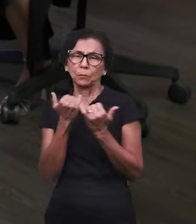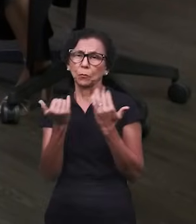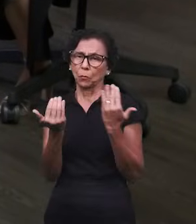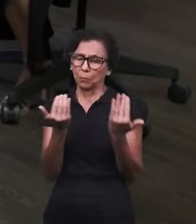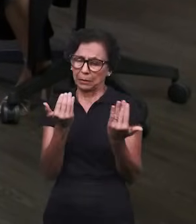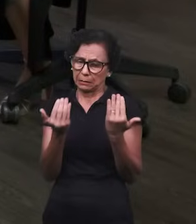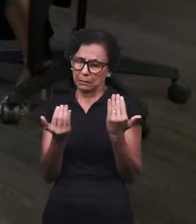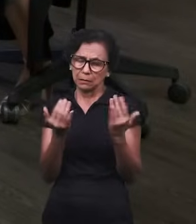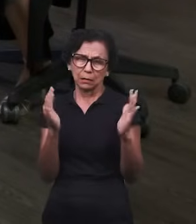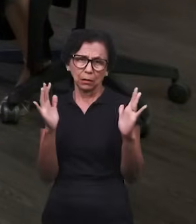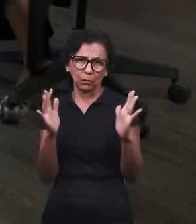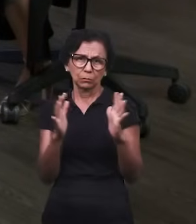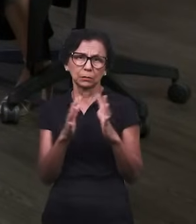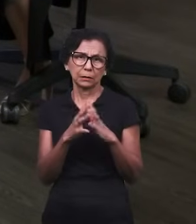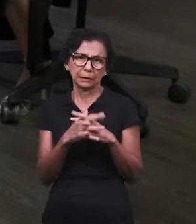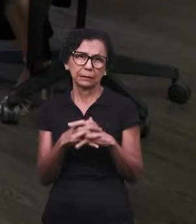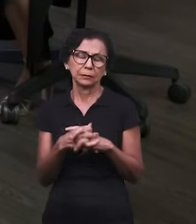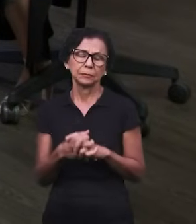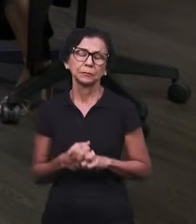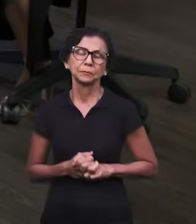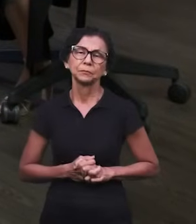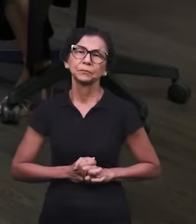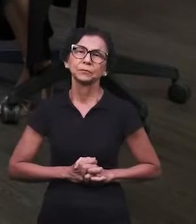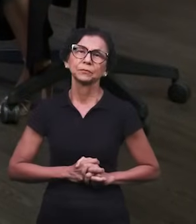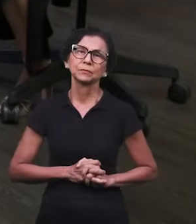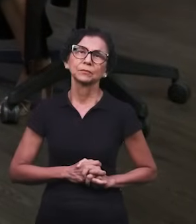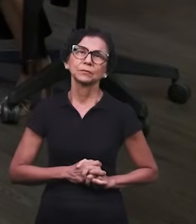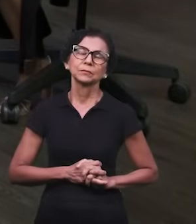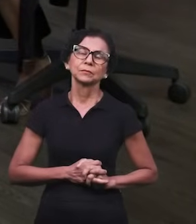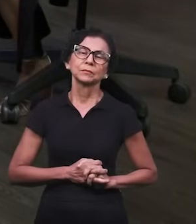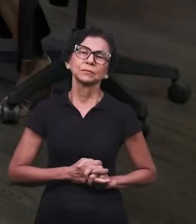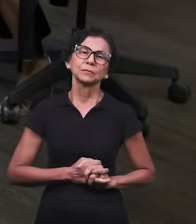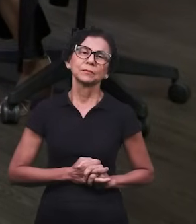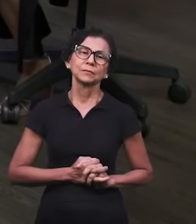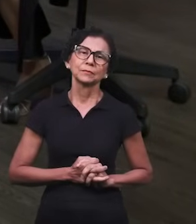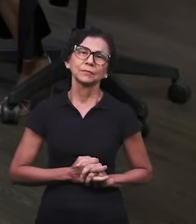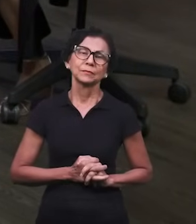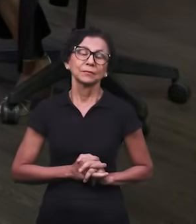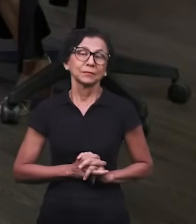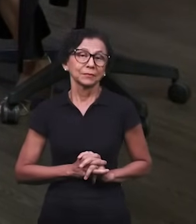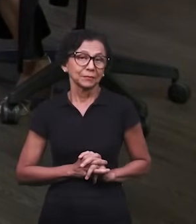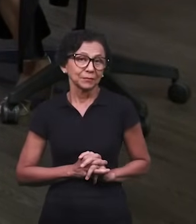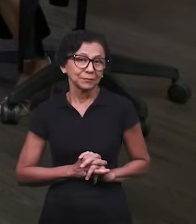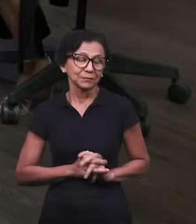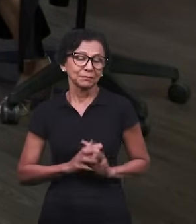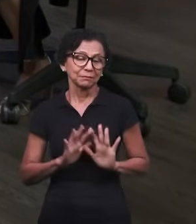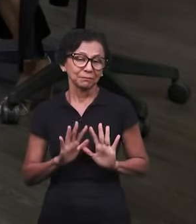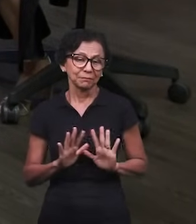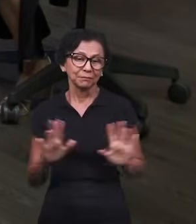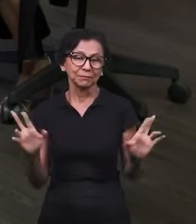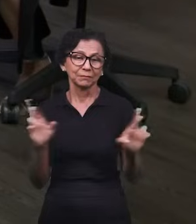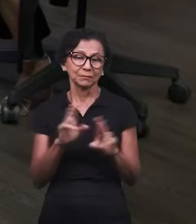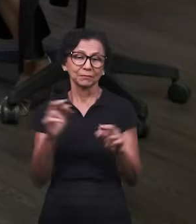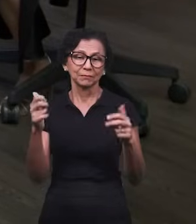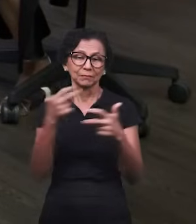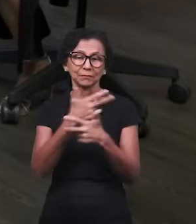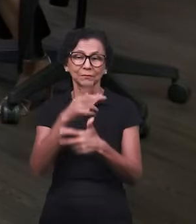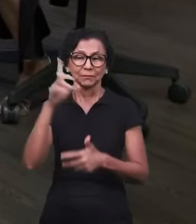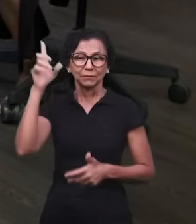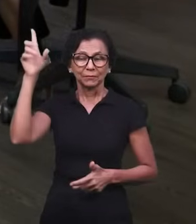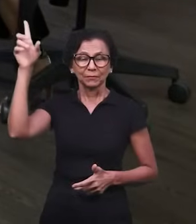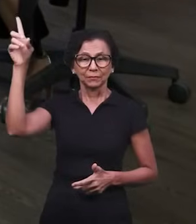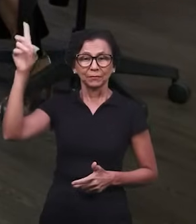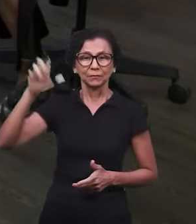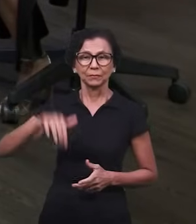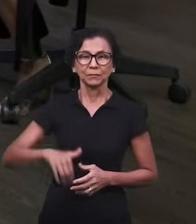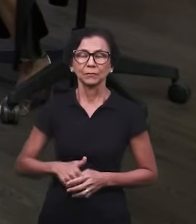grosseira, né? Claro, qualquer coisa o é desta vida, quando se fala das coisas de Deus, você faz uma viagem. Tá? Hoje em